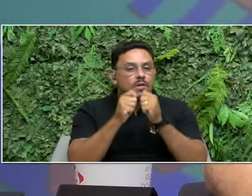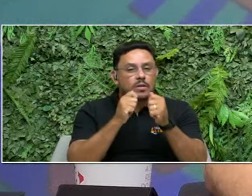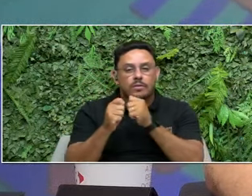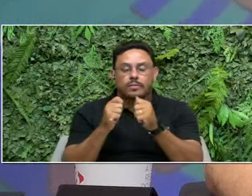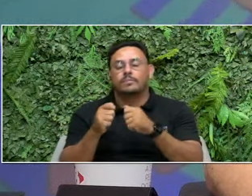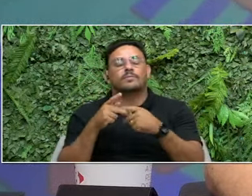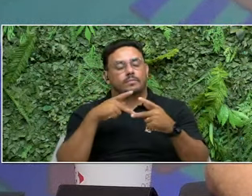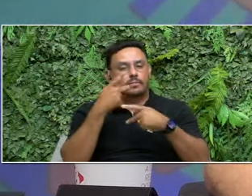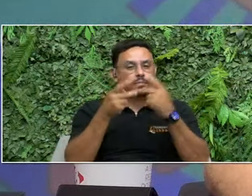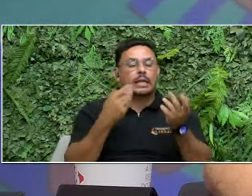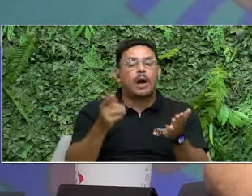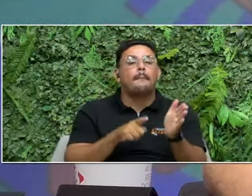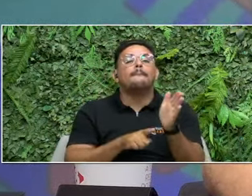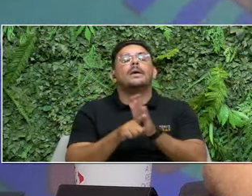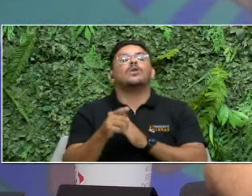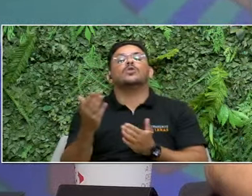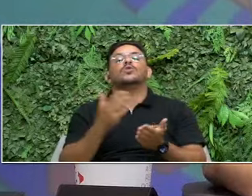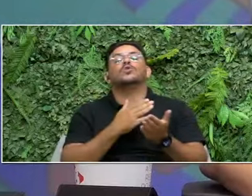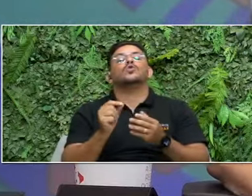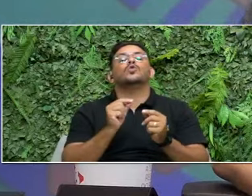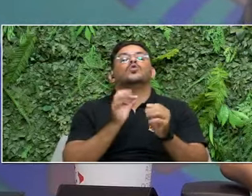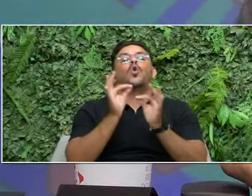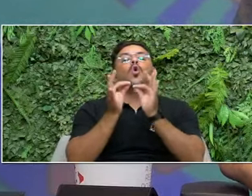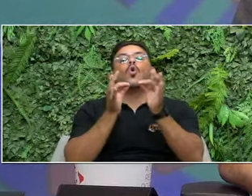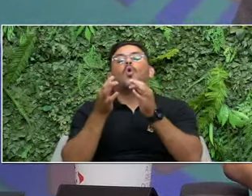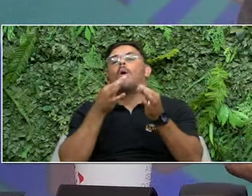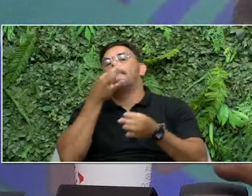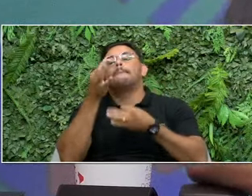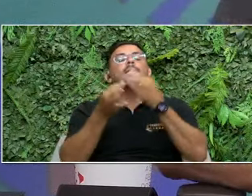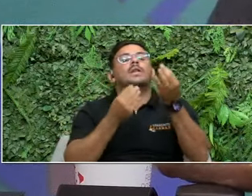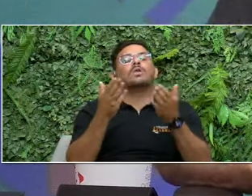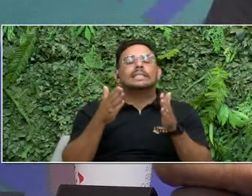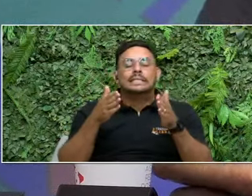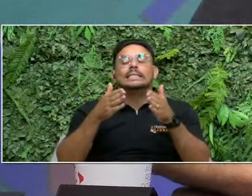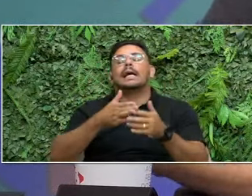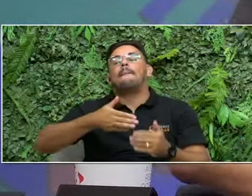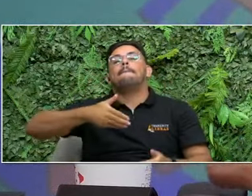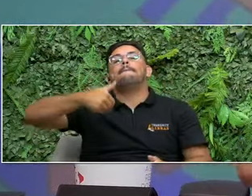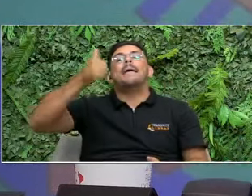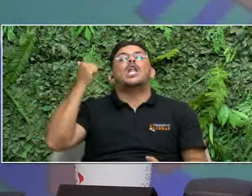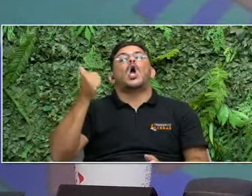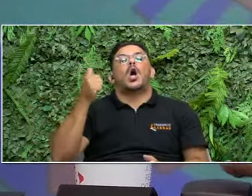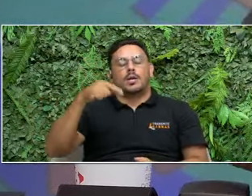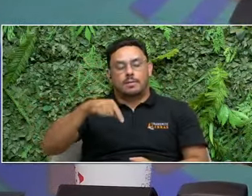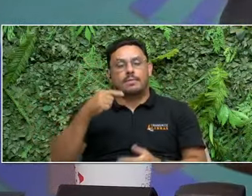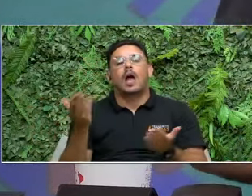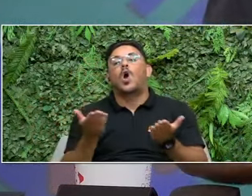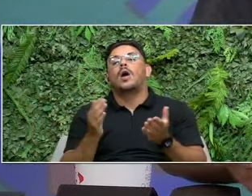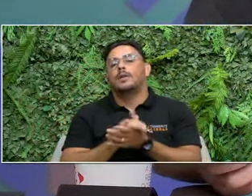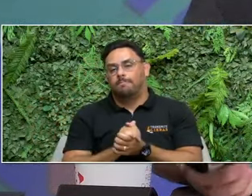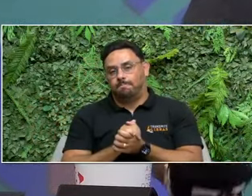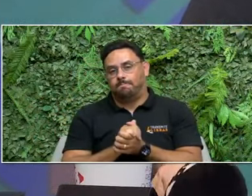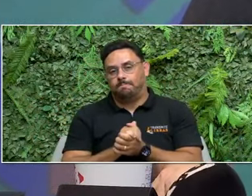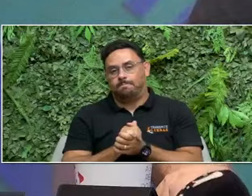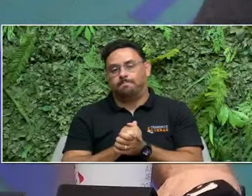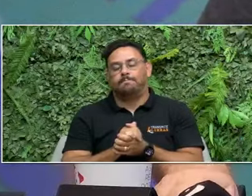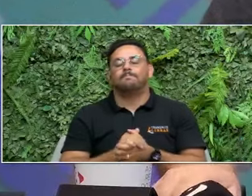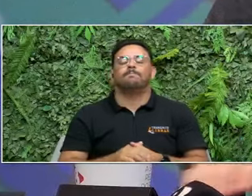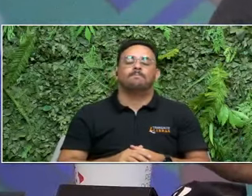pergunto aos nossos comentaristas quem chega mais inteiro para essa final começ com você